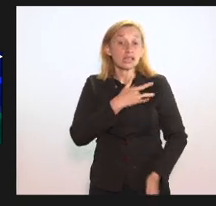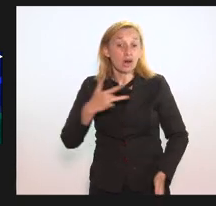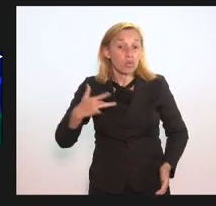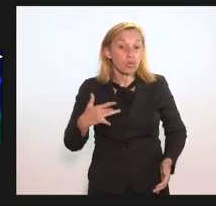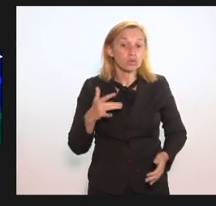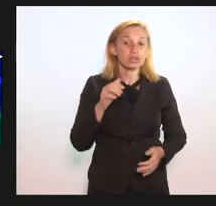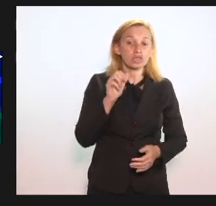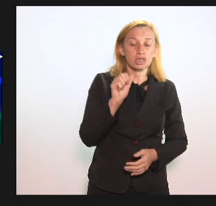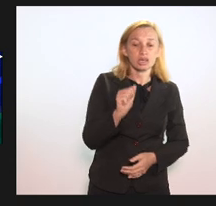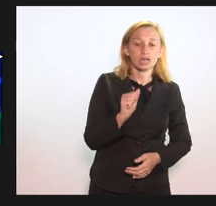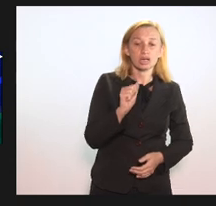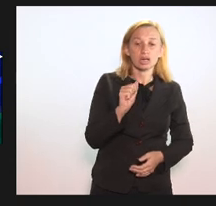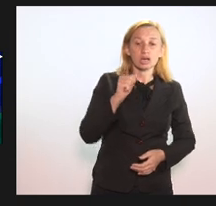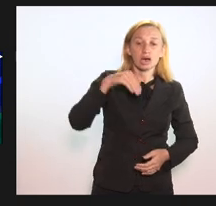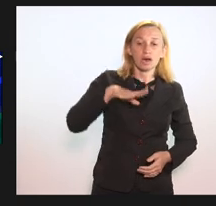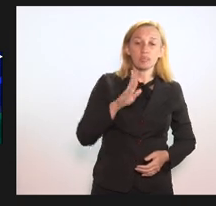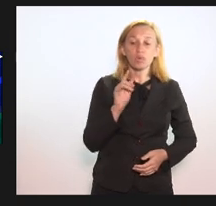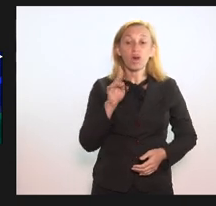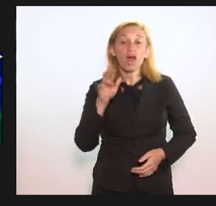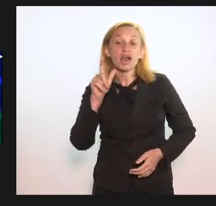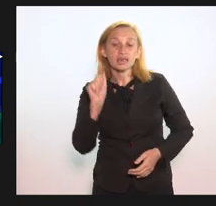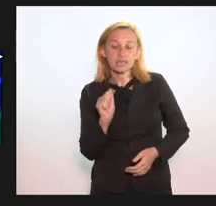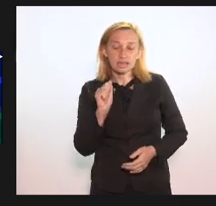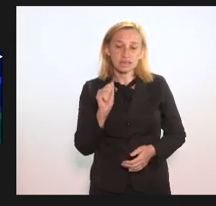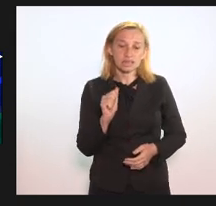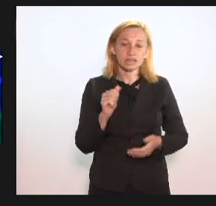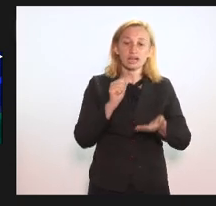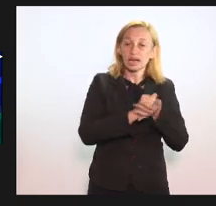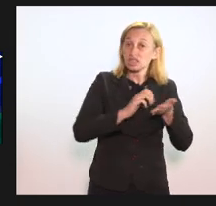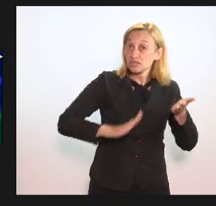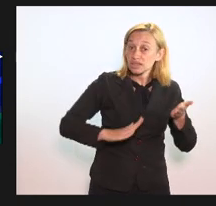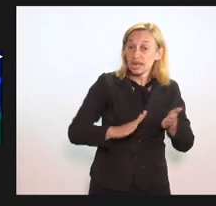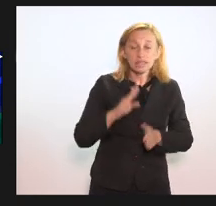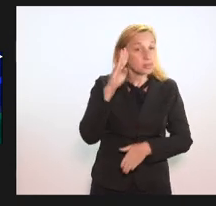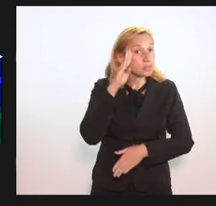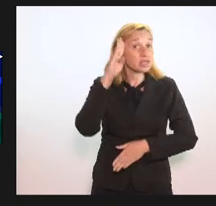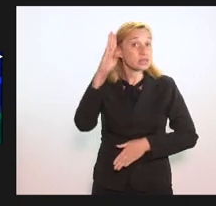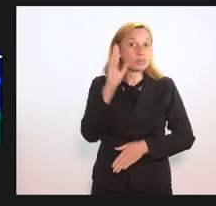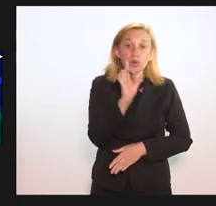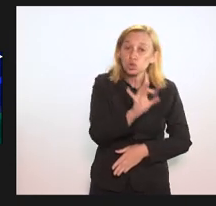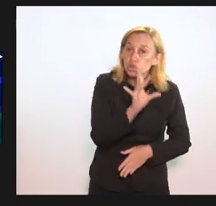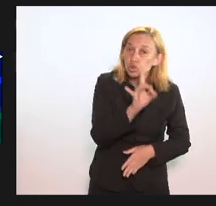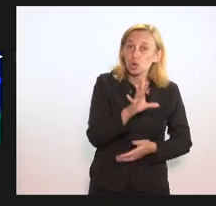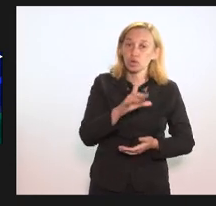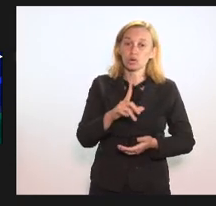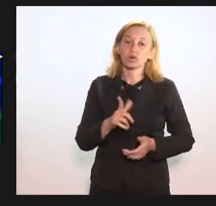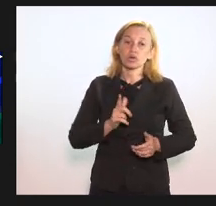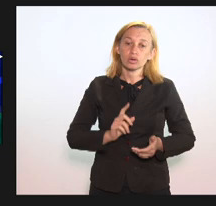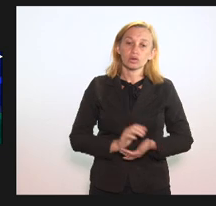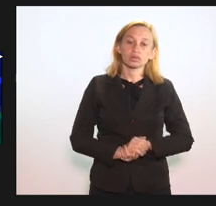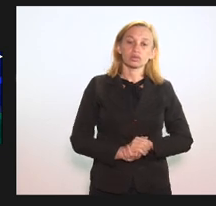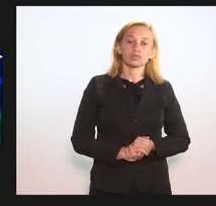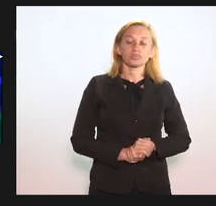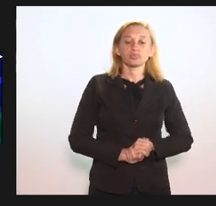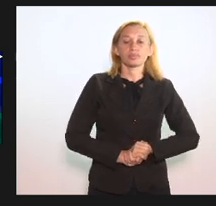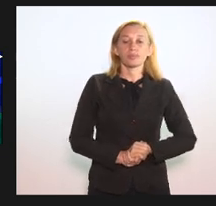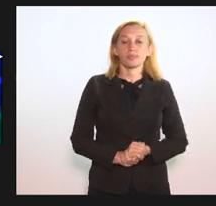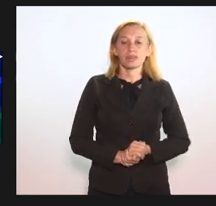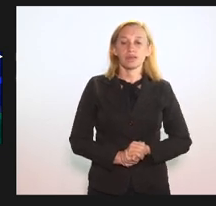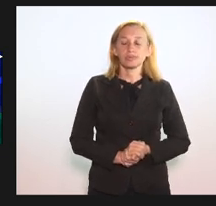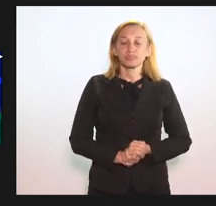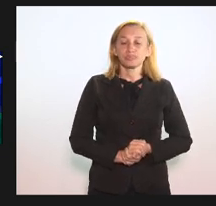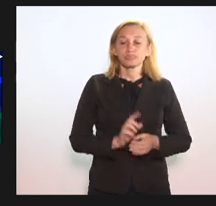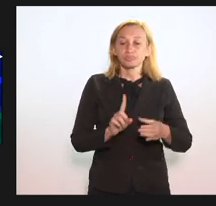enfim serviços essenciais que precisam ser garantidos nesse look Down